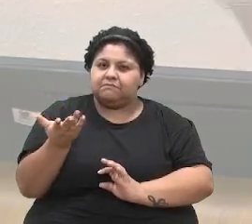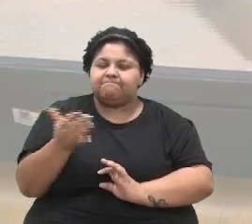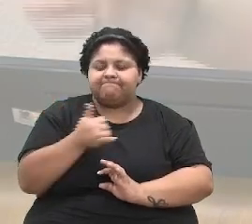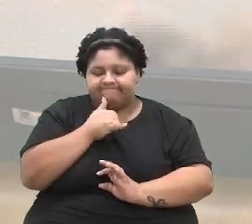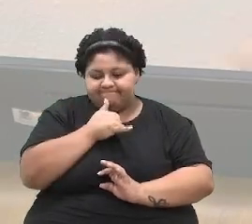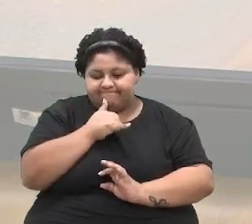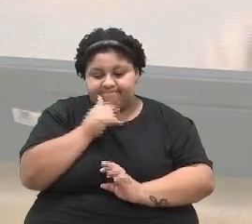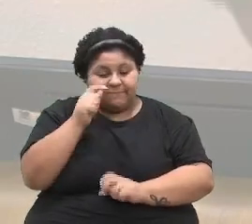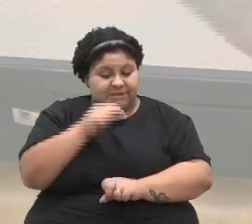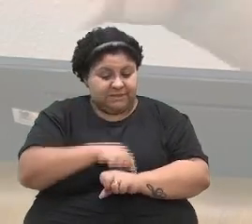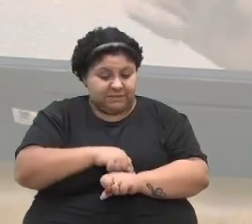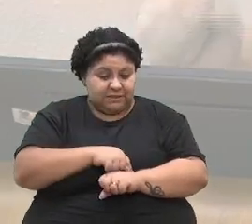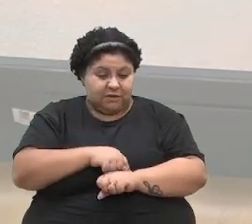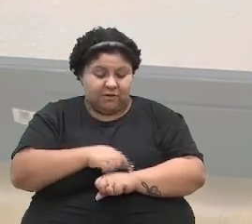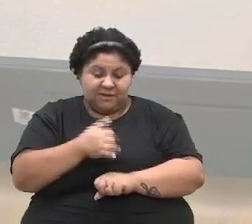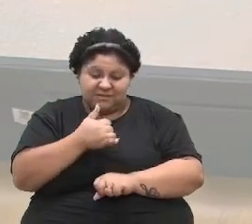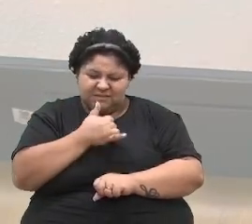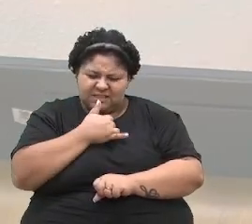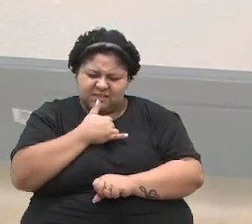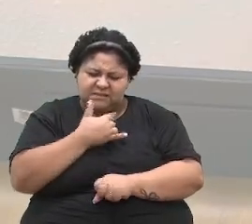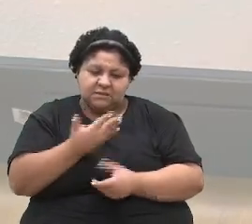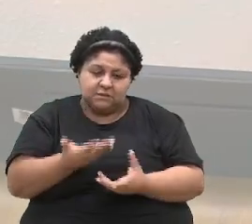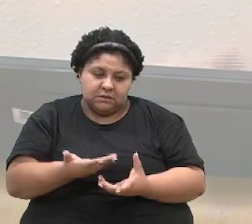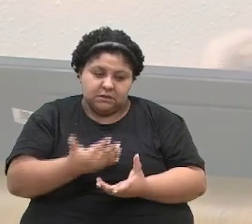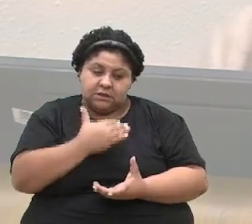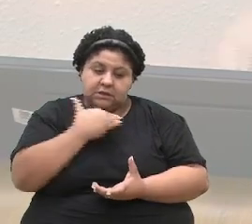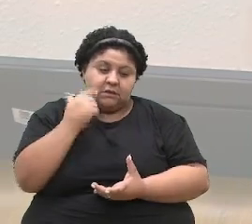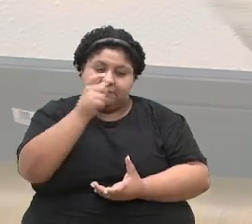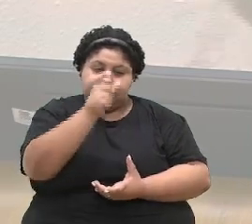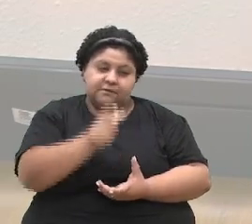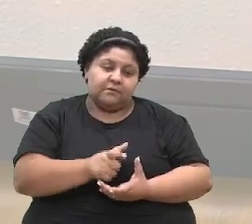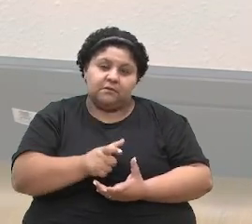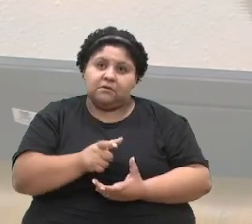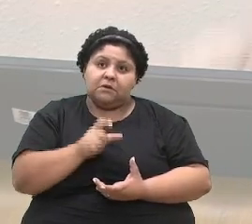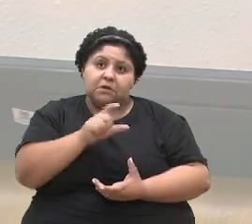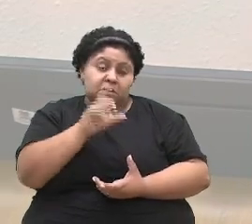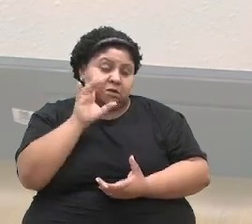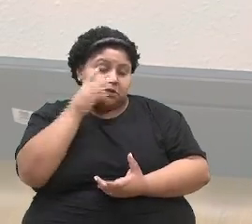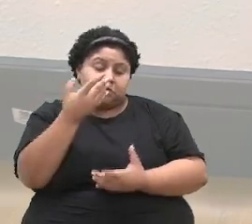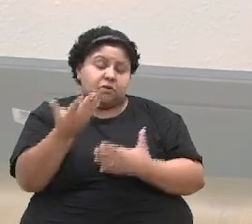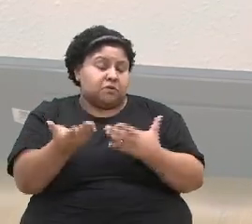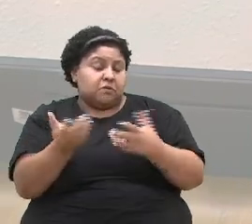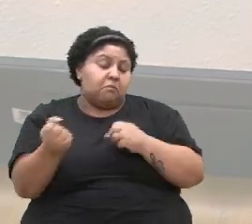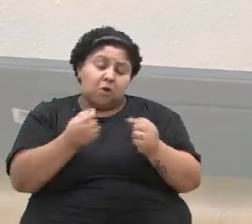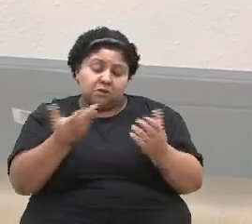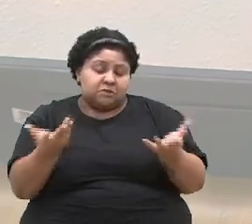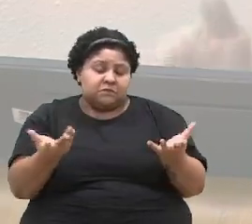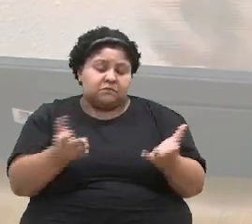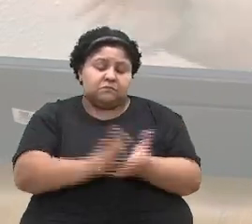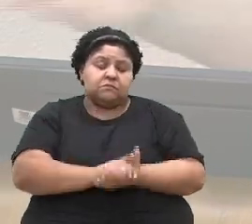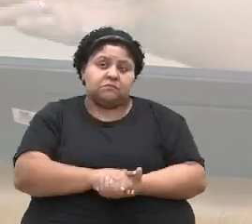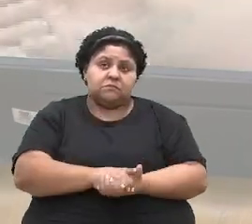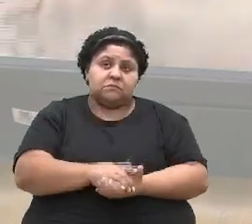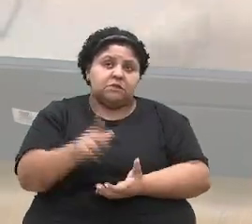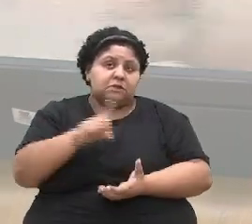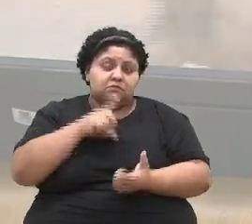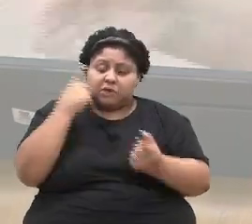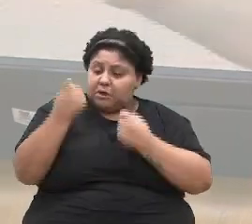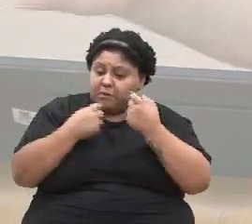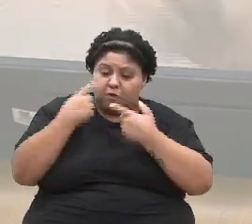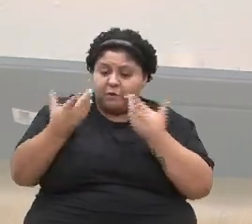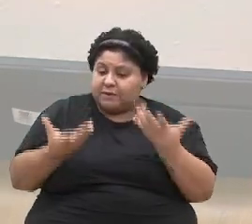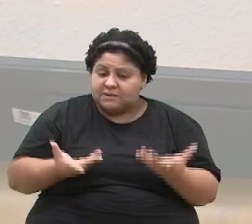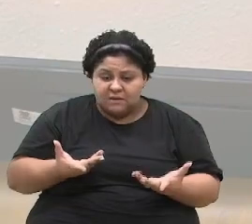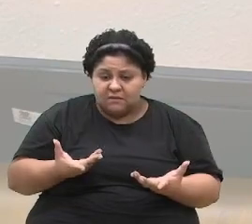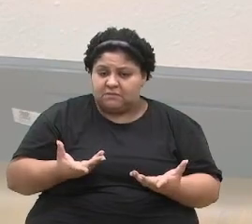Infelizmente é na hora da dor, na hora da morte de uma pessoa. Aí, isso aí vai acontecer uma vez lá que outra. Aí tu não tem preocupação, tu não quer